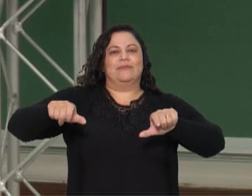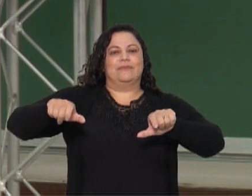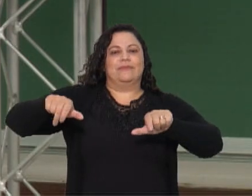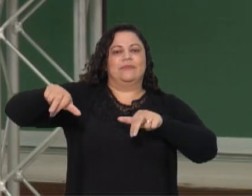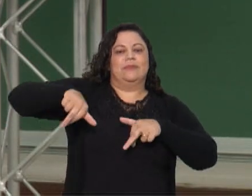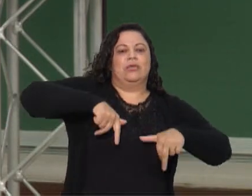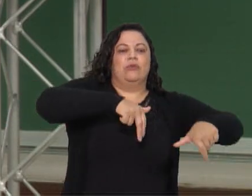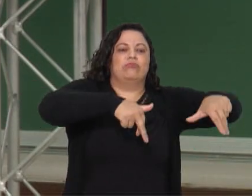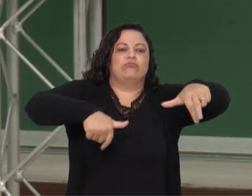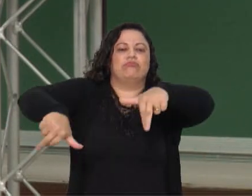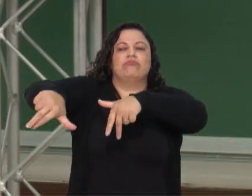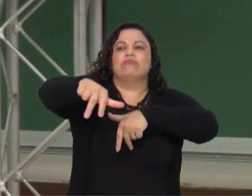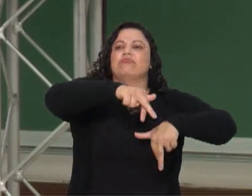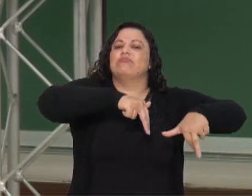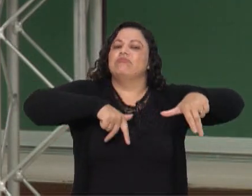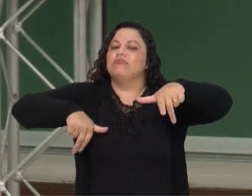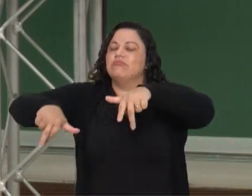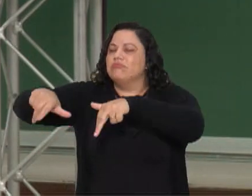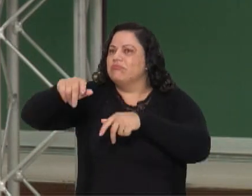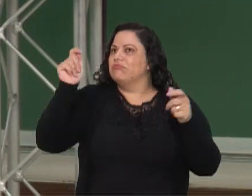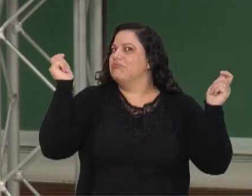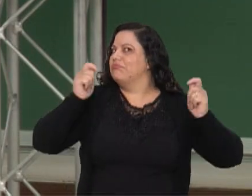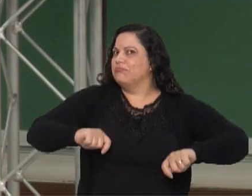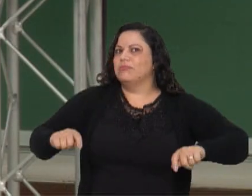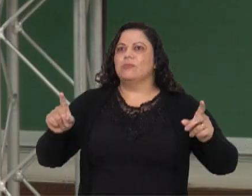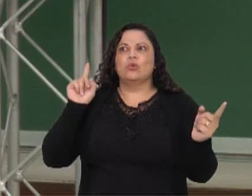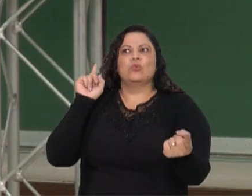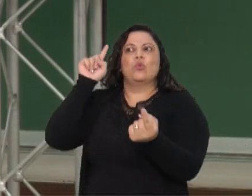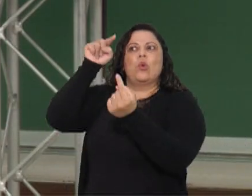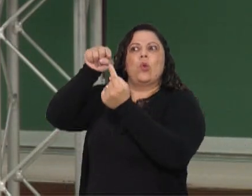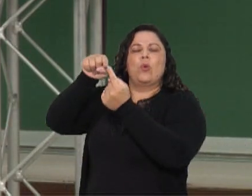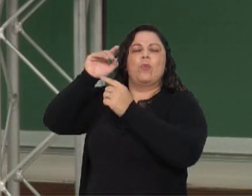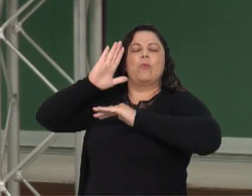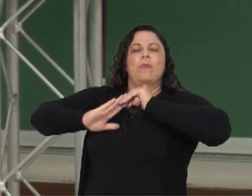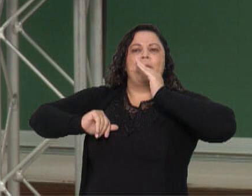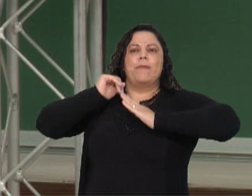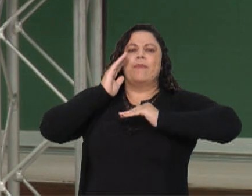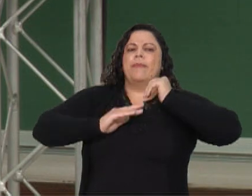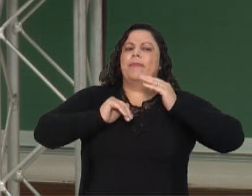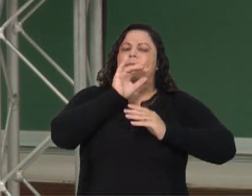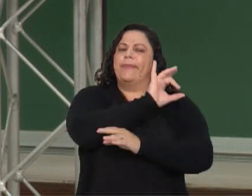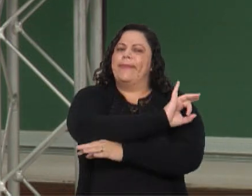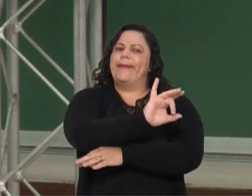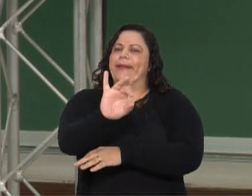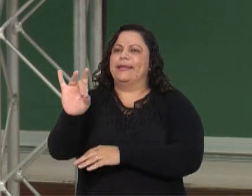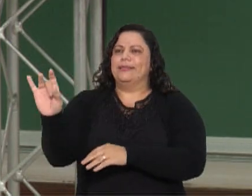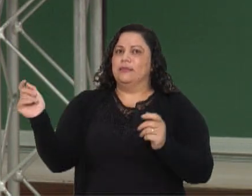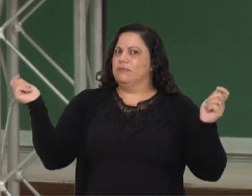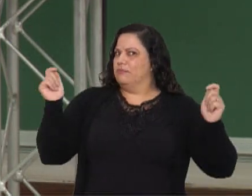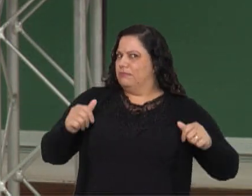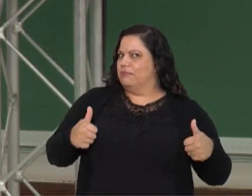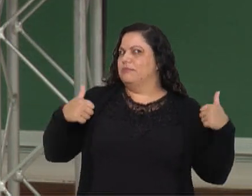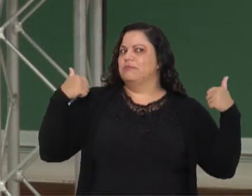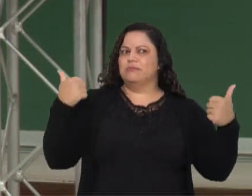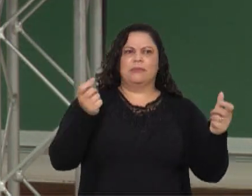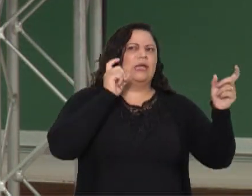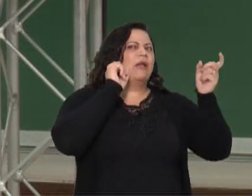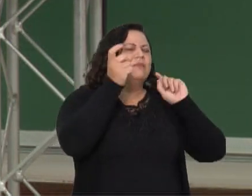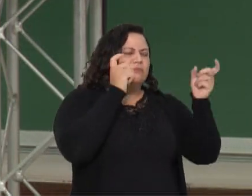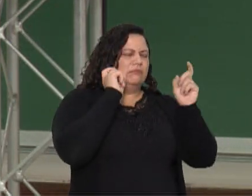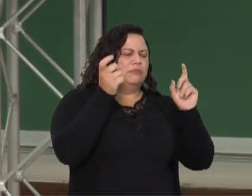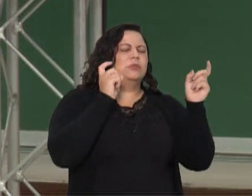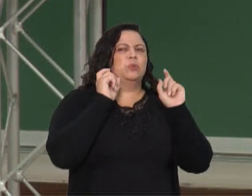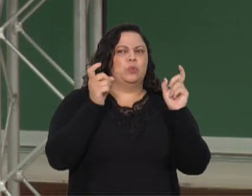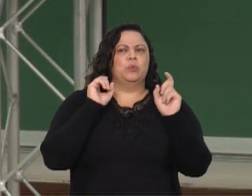certo? E tem um certo objetivo de cada construção, para que serve cada coisa, certo? Então, eles têm que se preocupar com essa parte